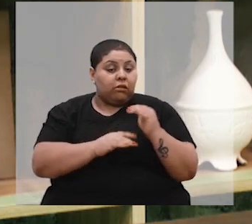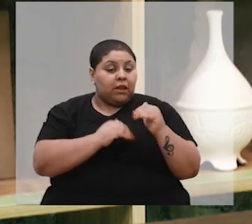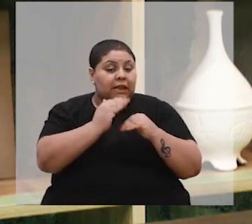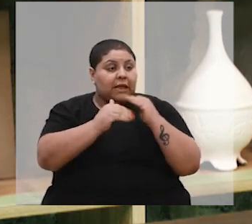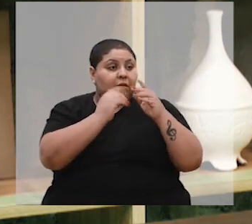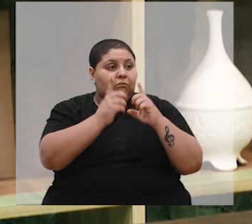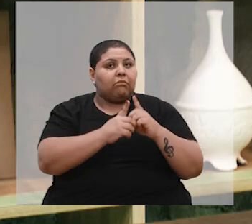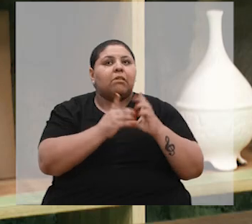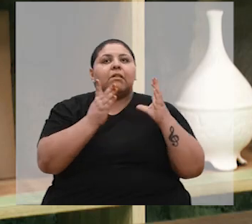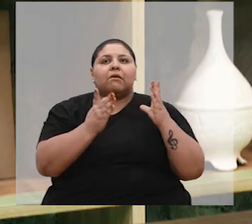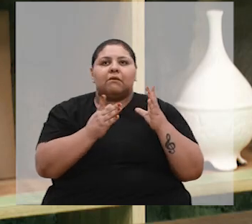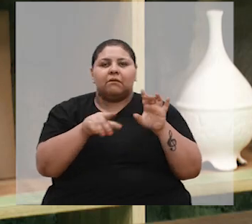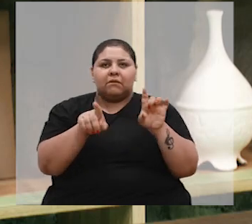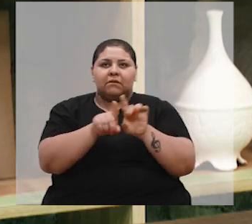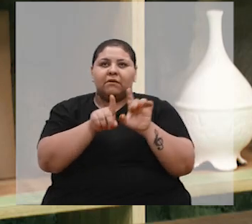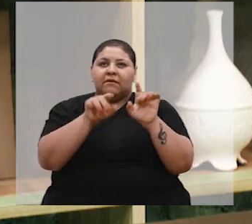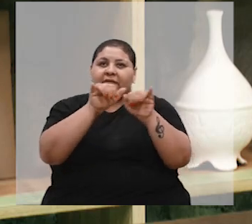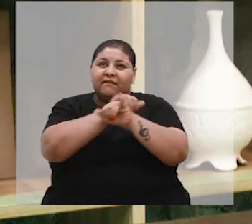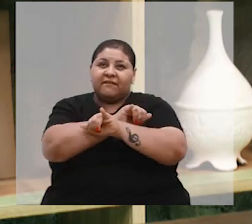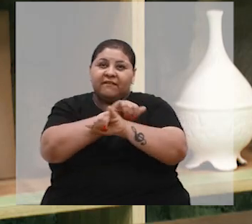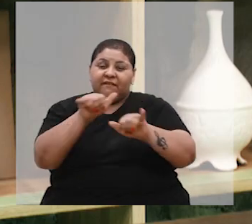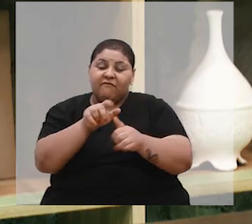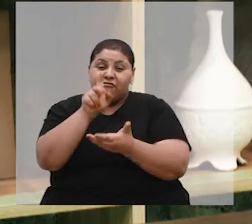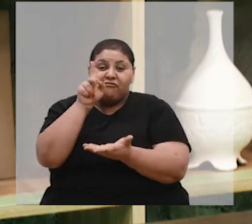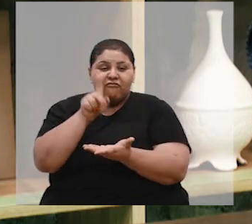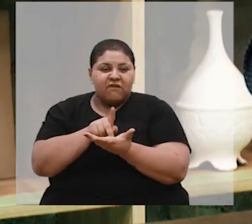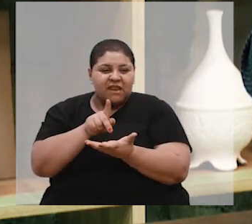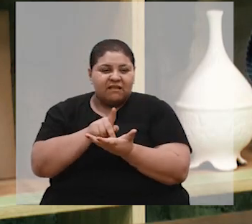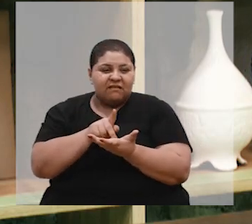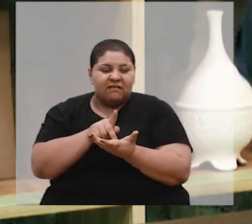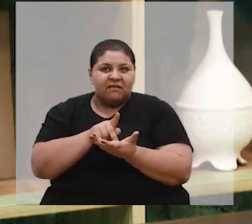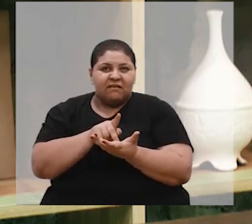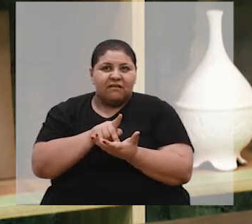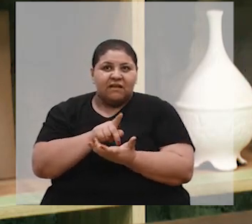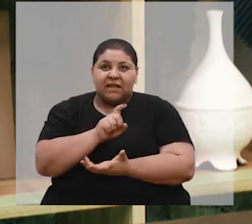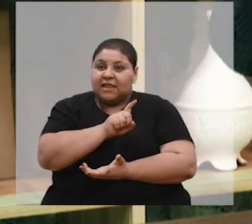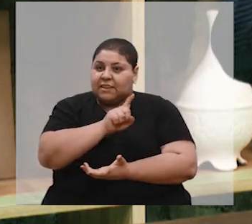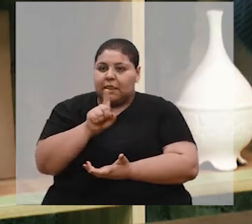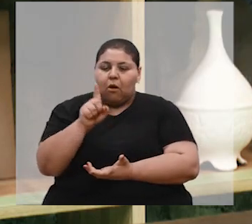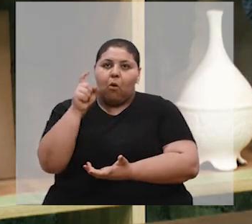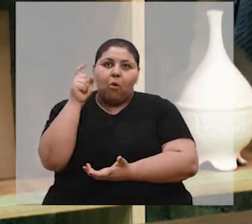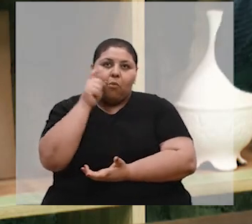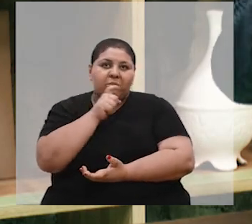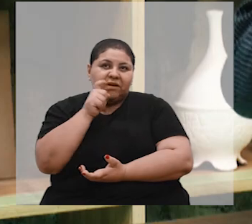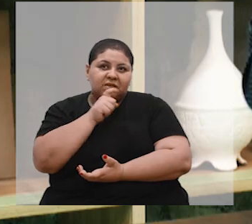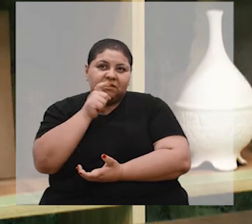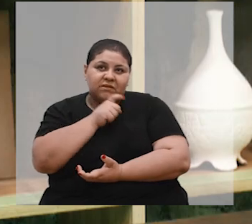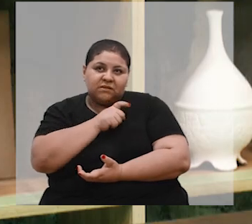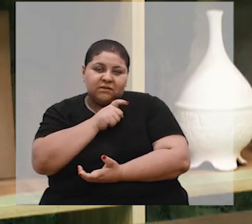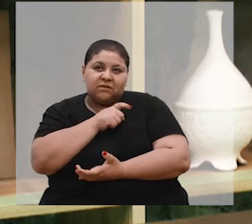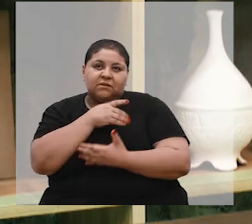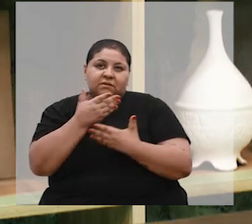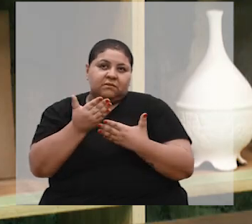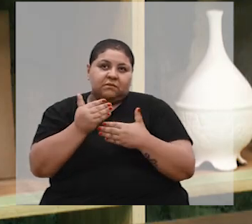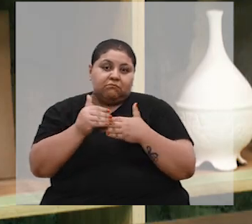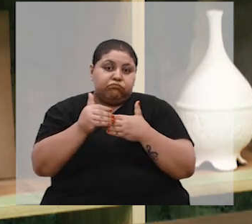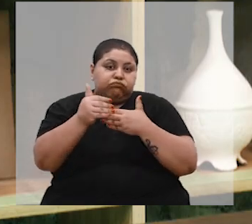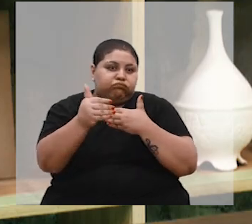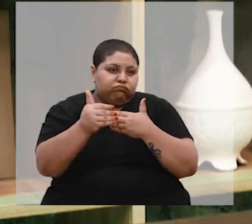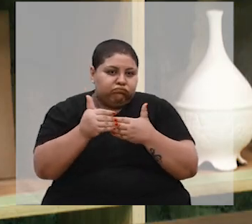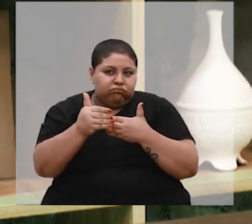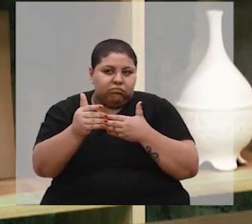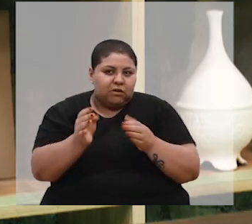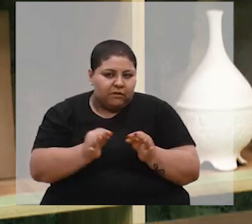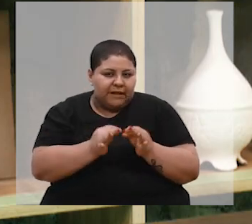da democracia vai ser por meio de notícias verídicas e não colocando no topo, né, alguma coisa que tenha um SEO mais avançado, uma